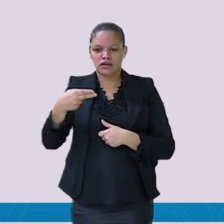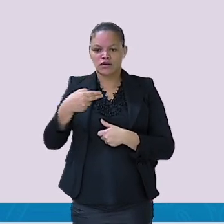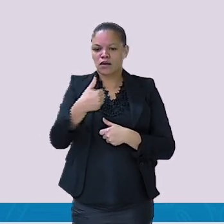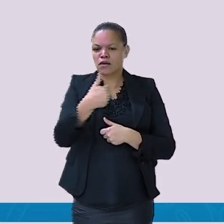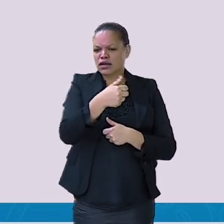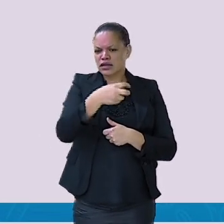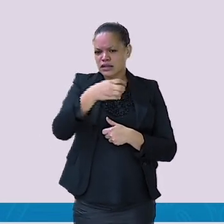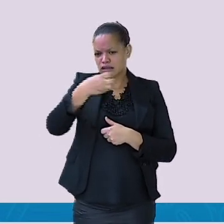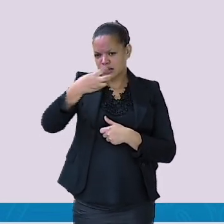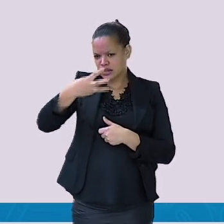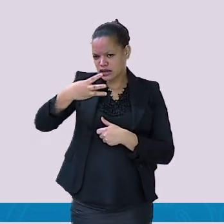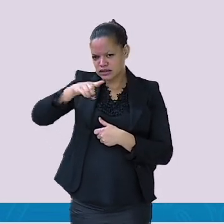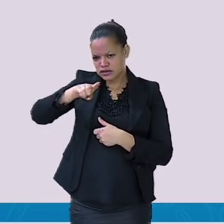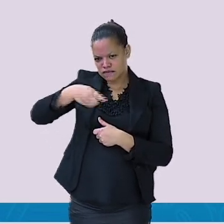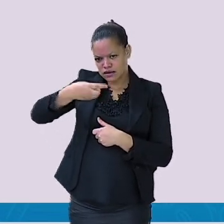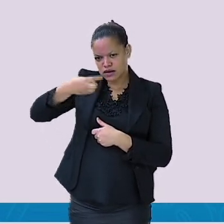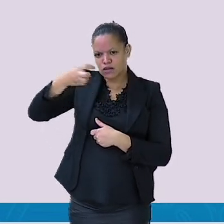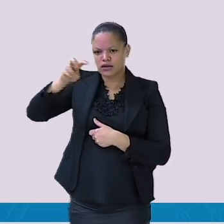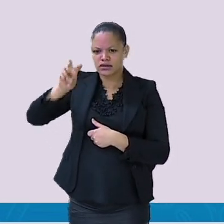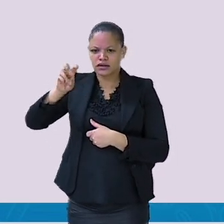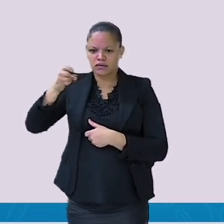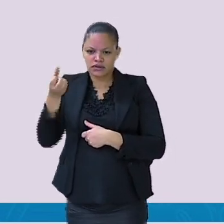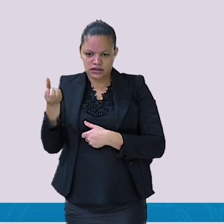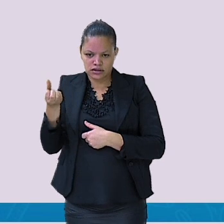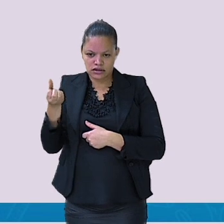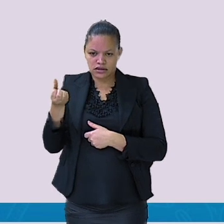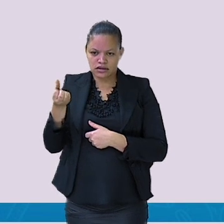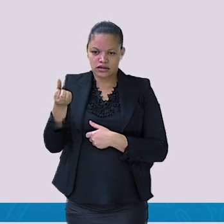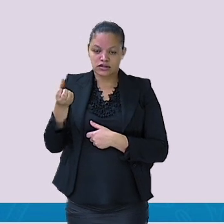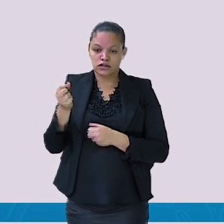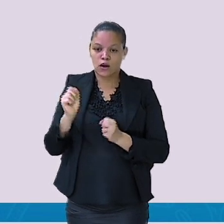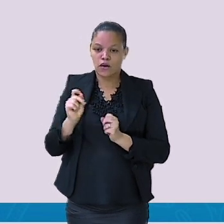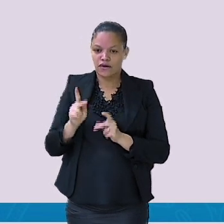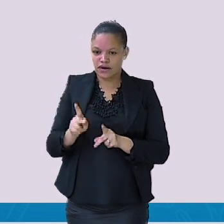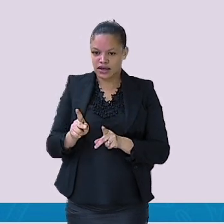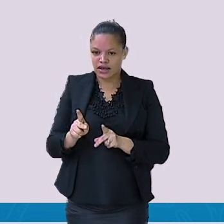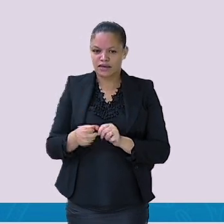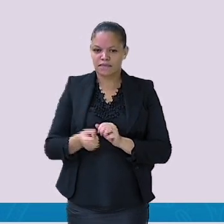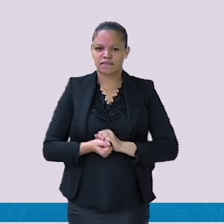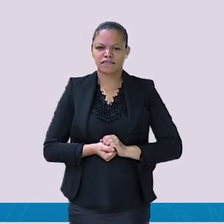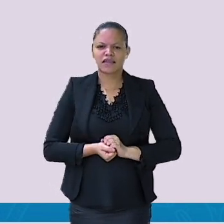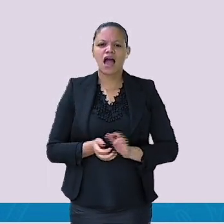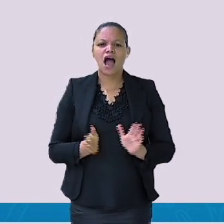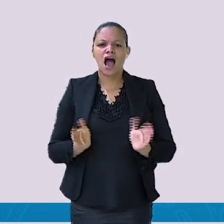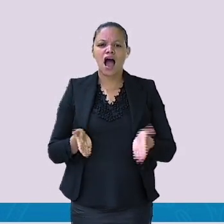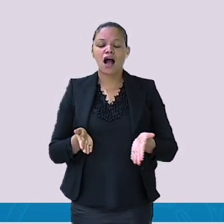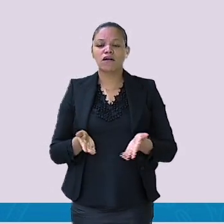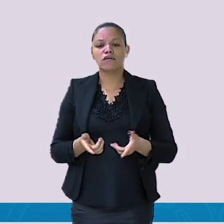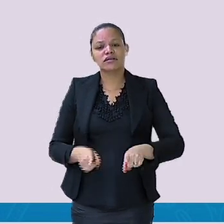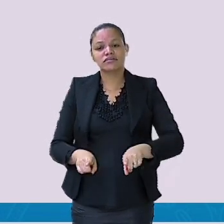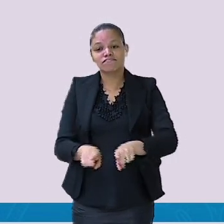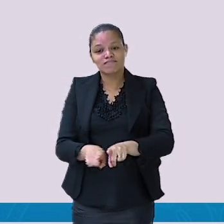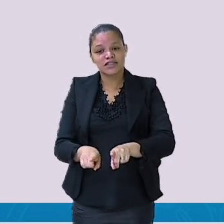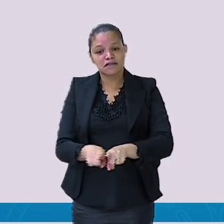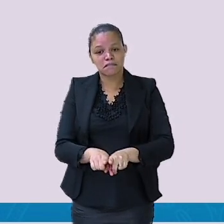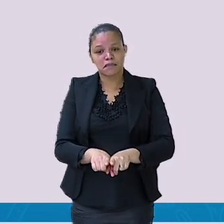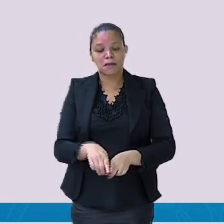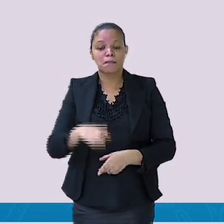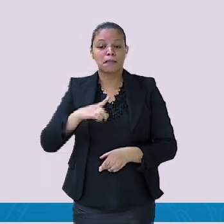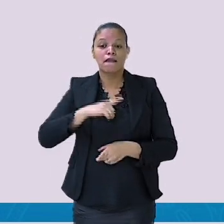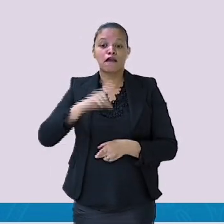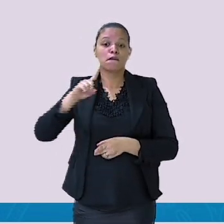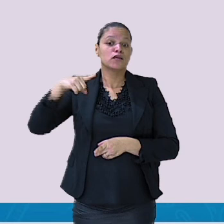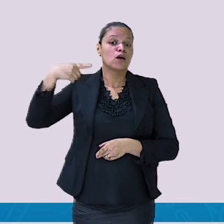13,56. Temos aqui agora um outro tipo de unidade, certo? Nós vamos ver aqui agora